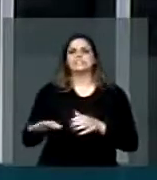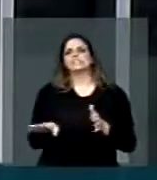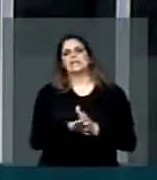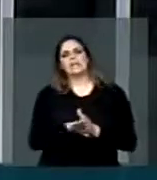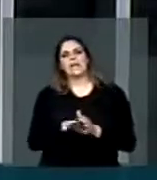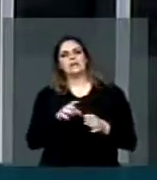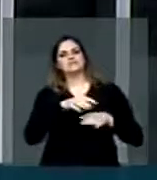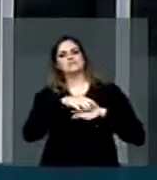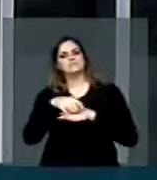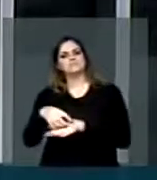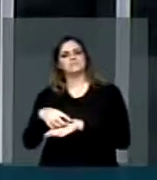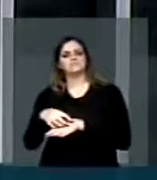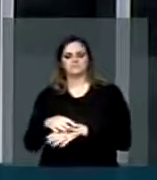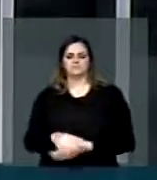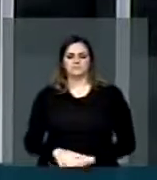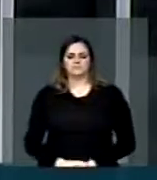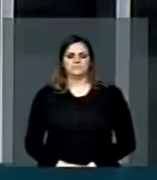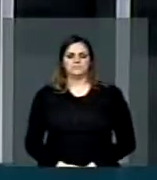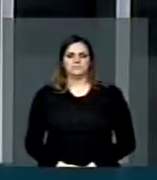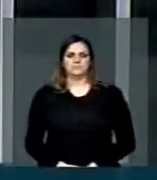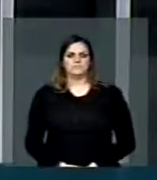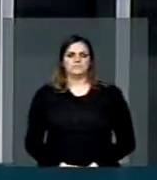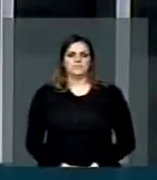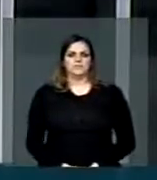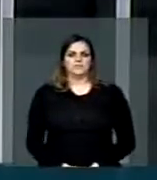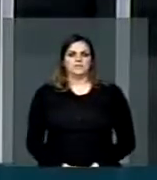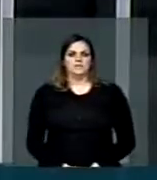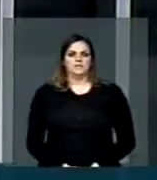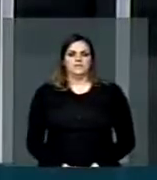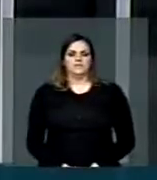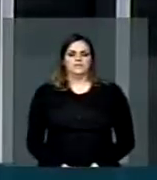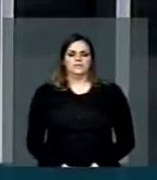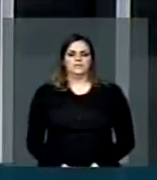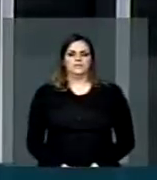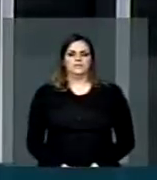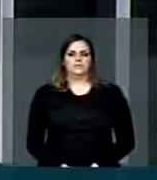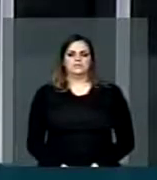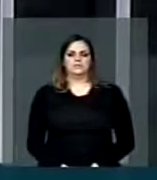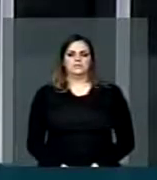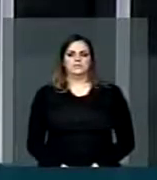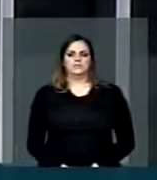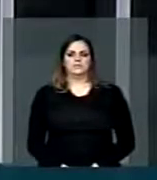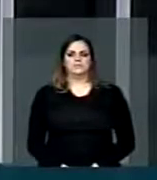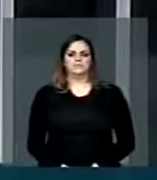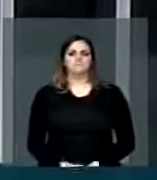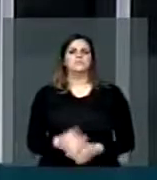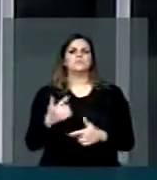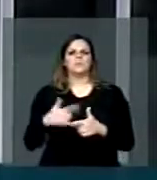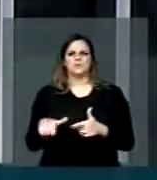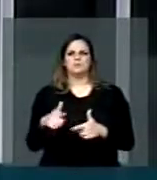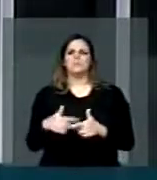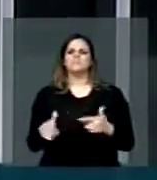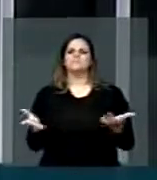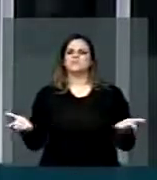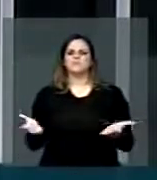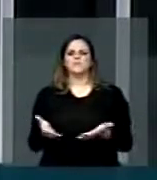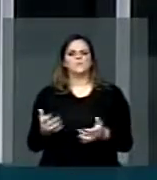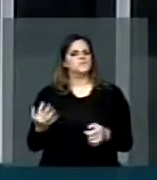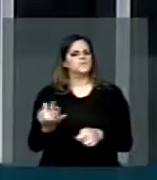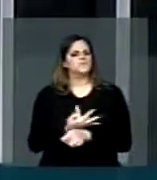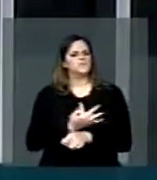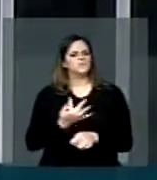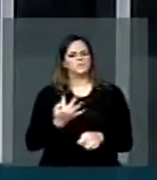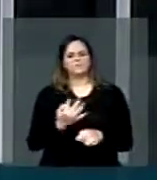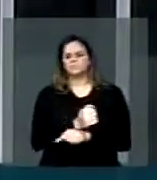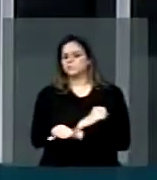e que a gente possa ter realmente esse problema da mobilidade urbana, do trânsito que hoje é